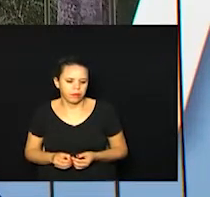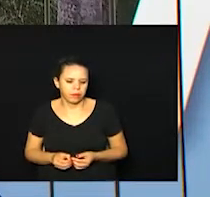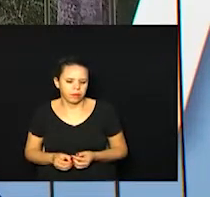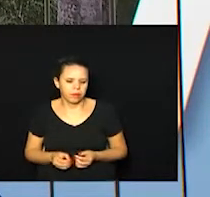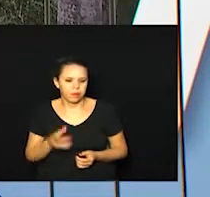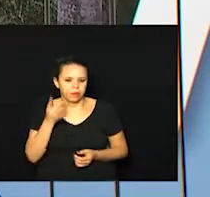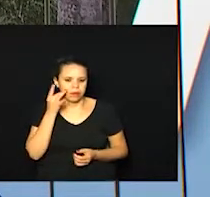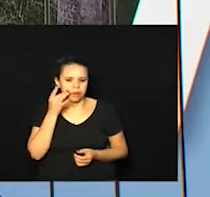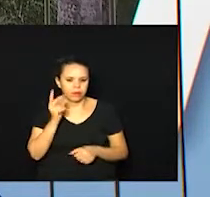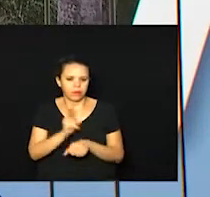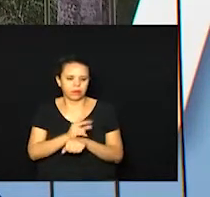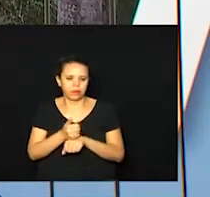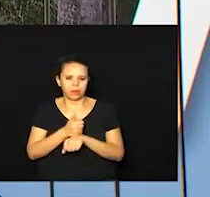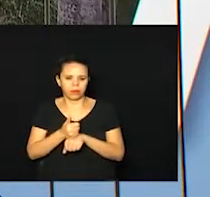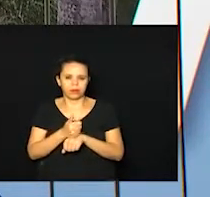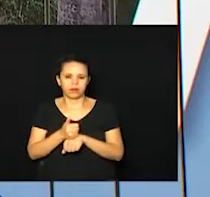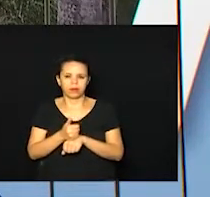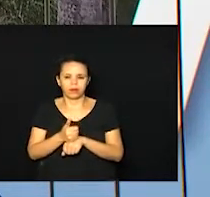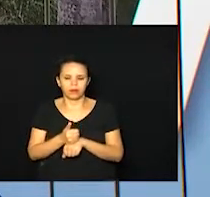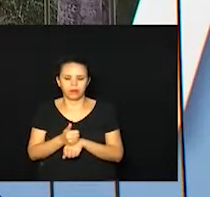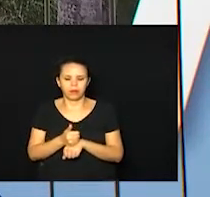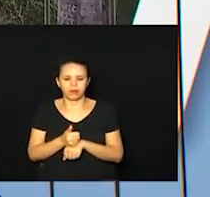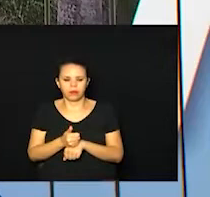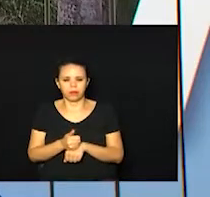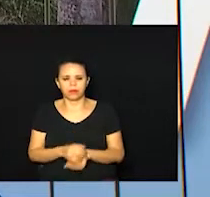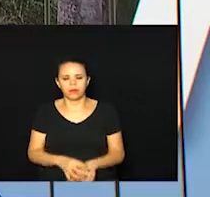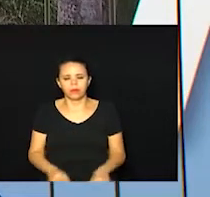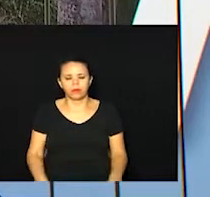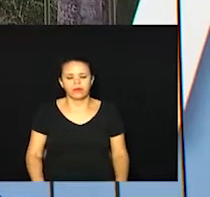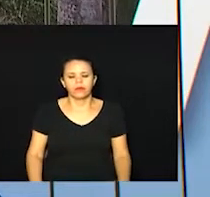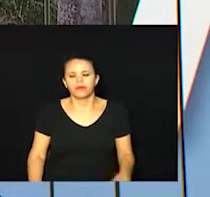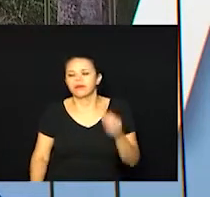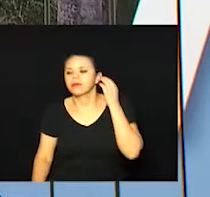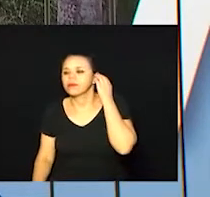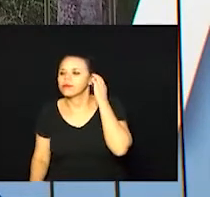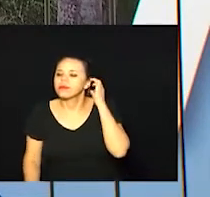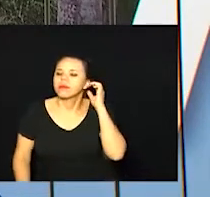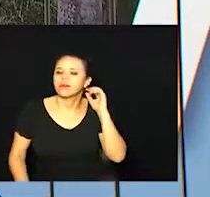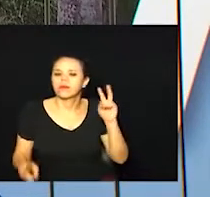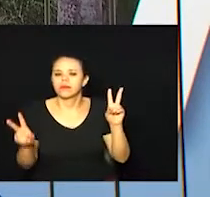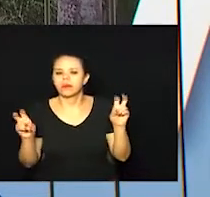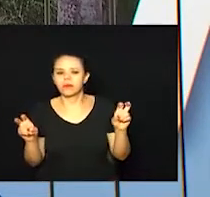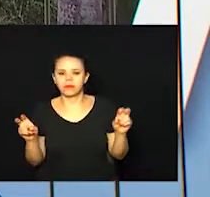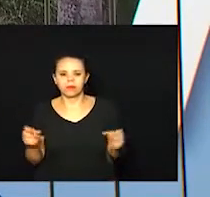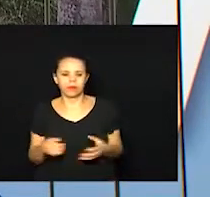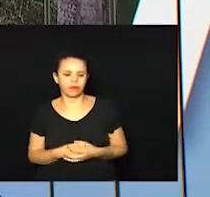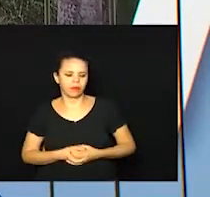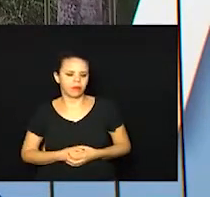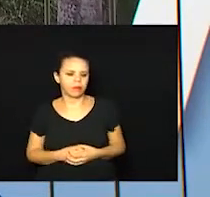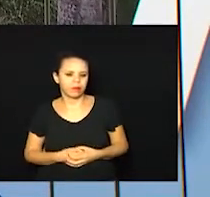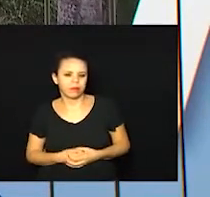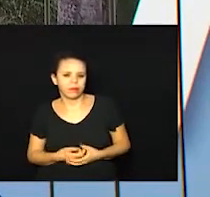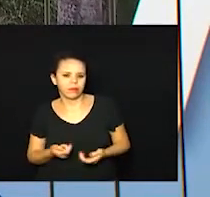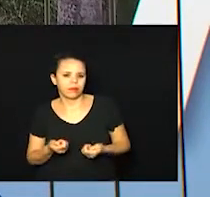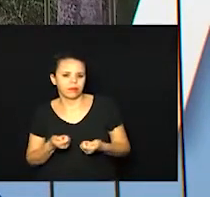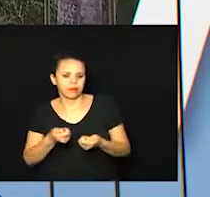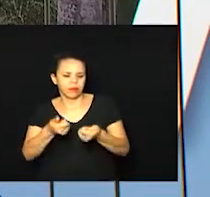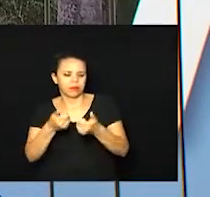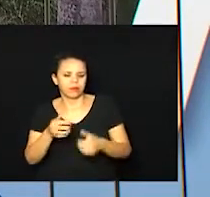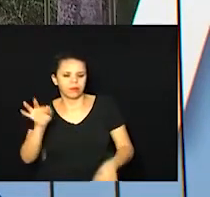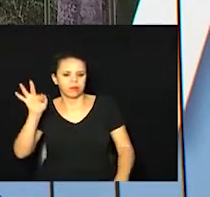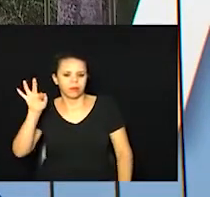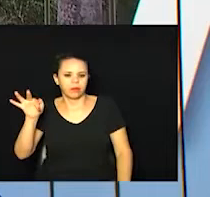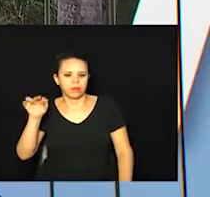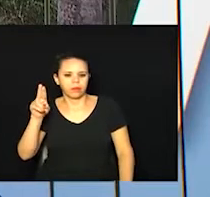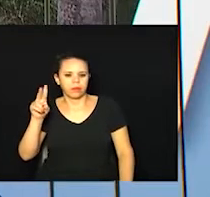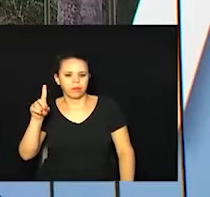presença das monitoras na carreira do magistério, da questão que envolve o bônus Fundeb,